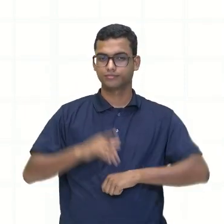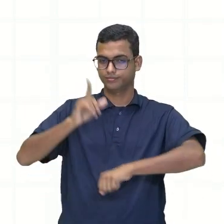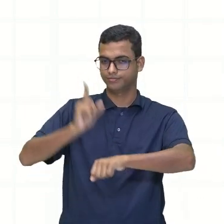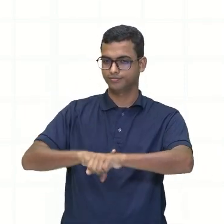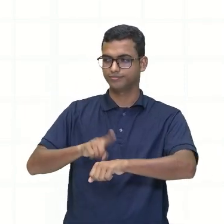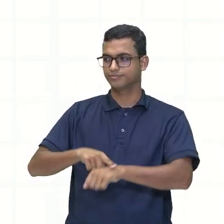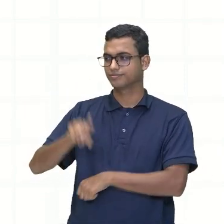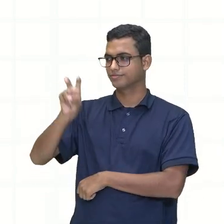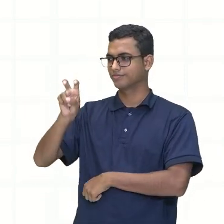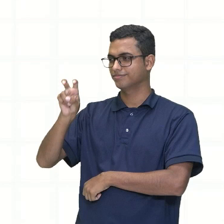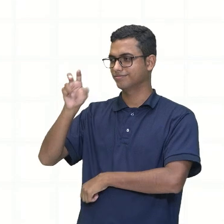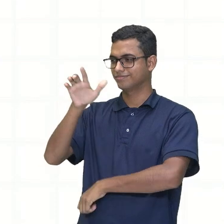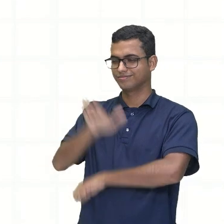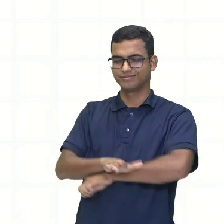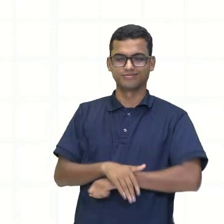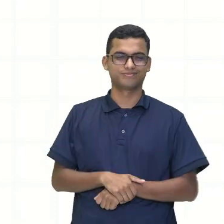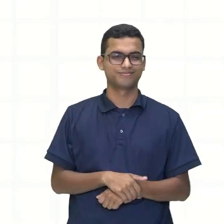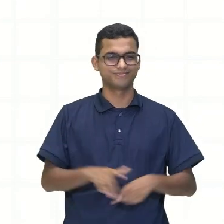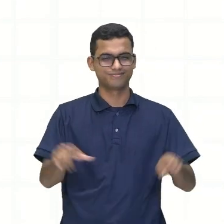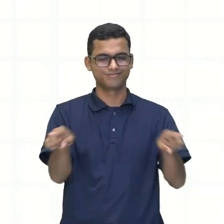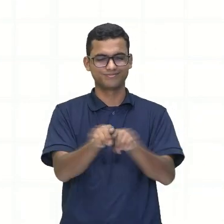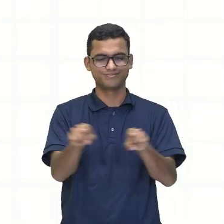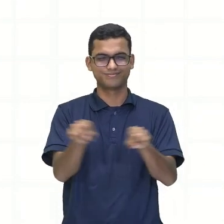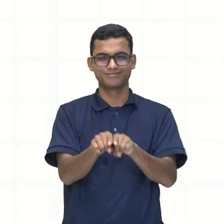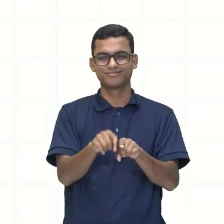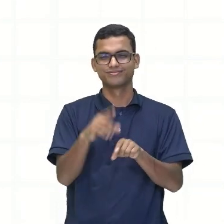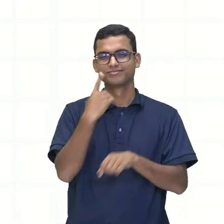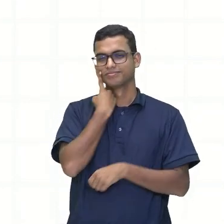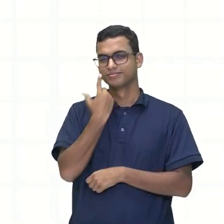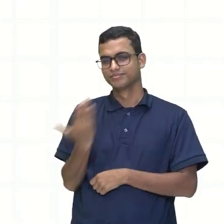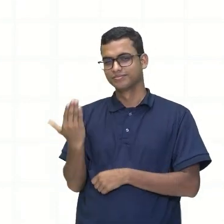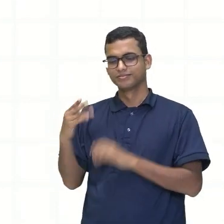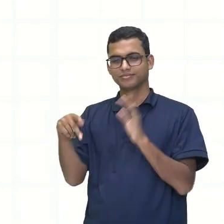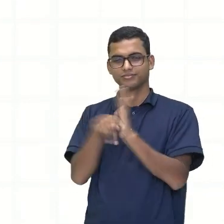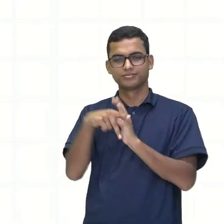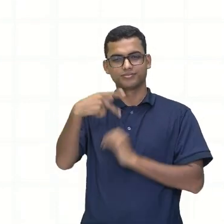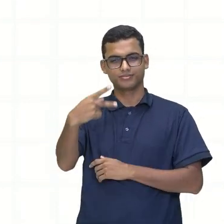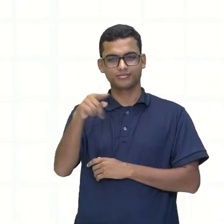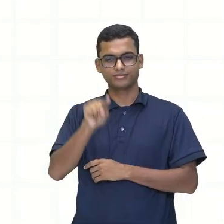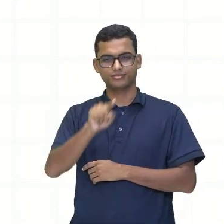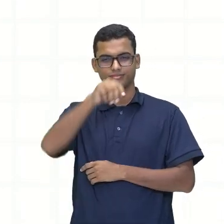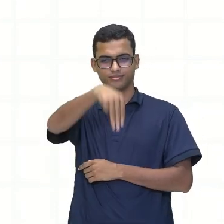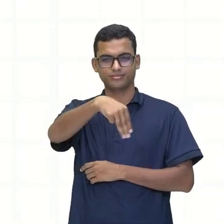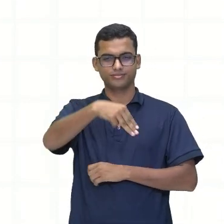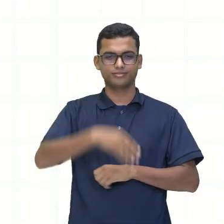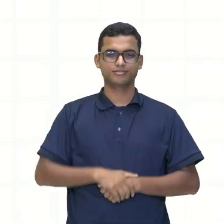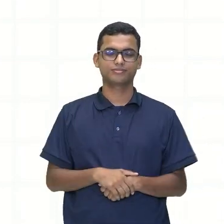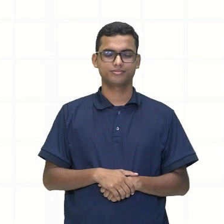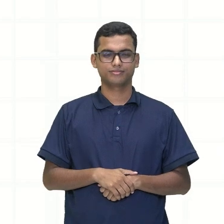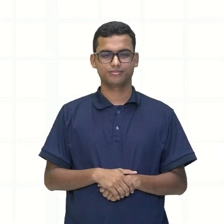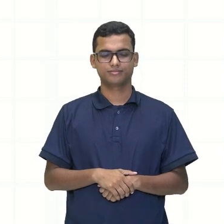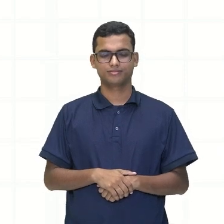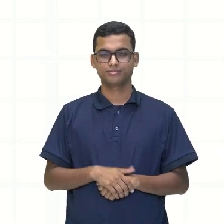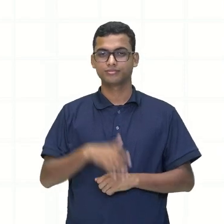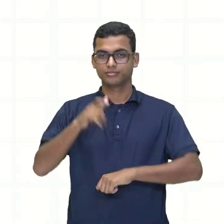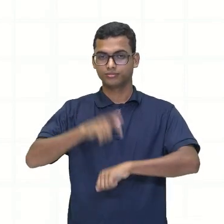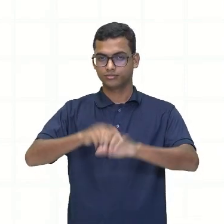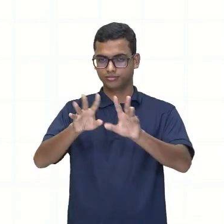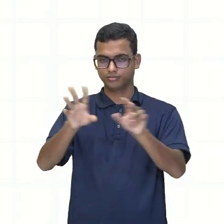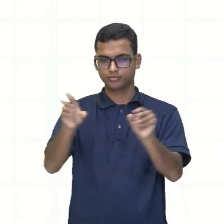tarde. Então, 5 da tarde em inglês, você vai usar esse PM aqui, que é uma abreviação para os horários que vem depois